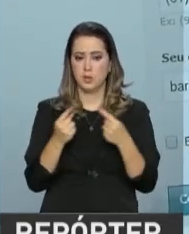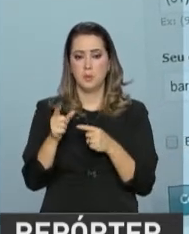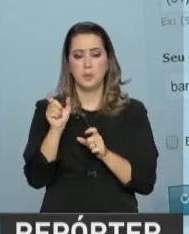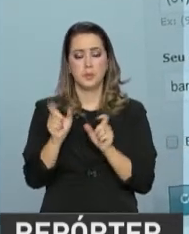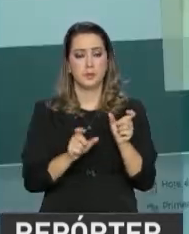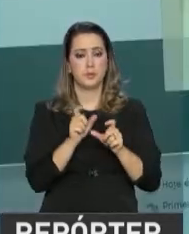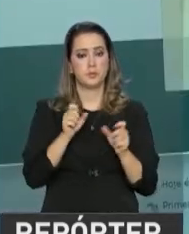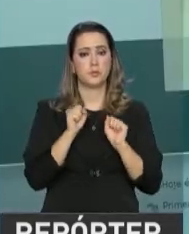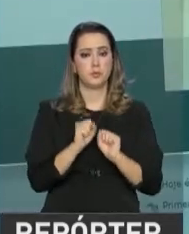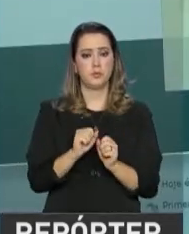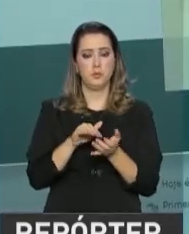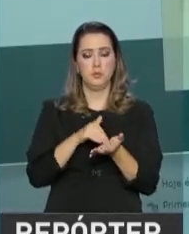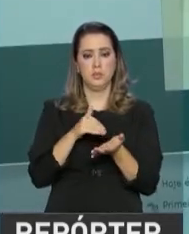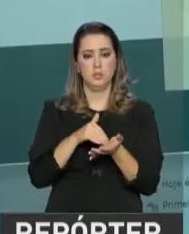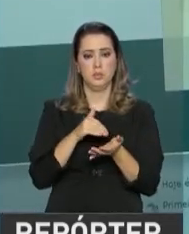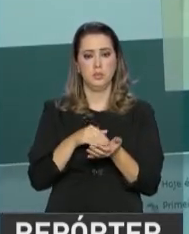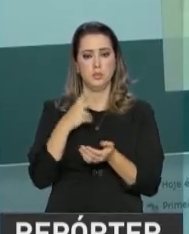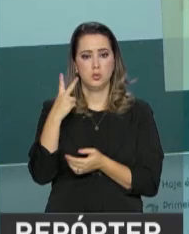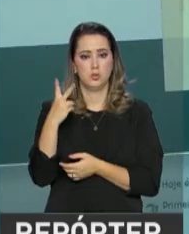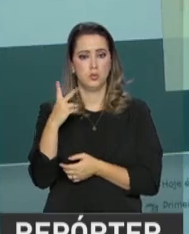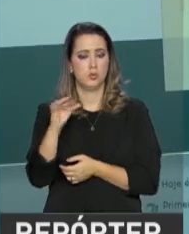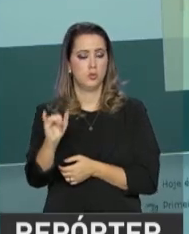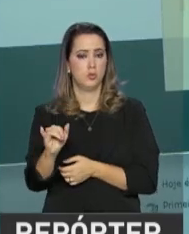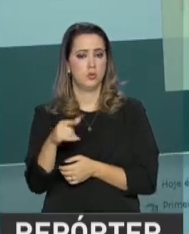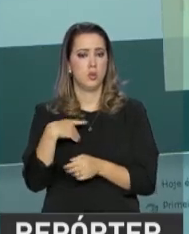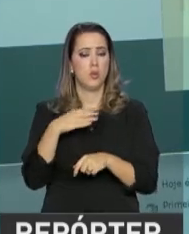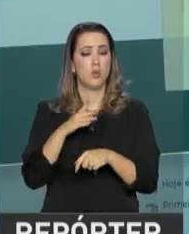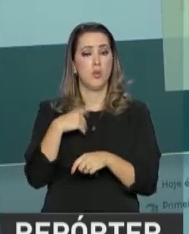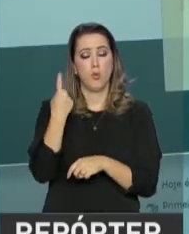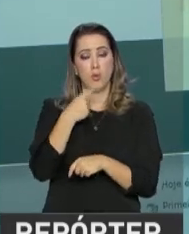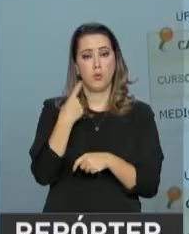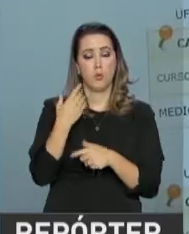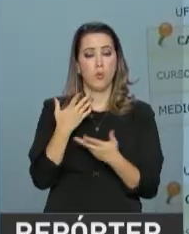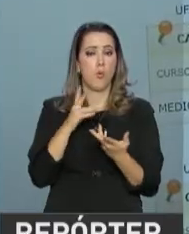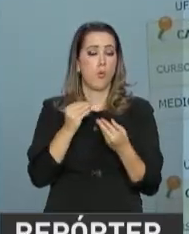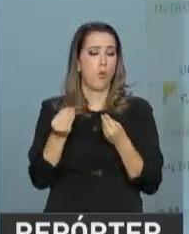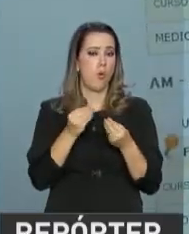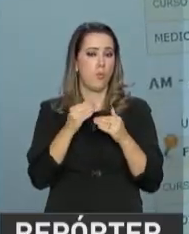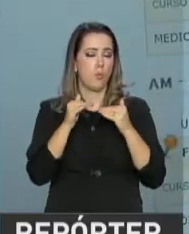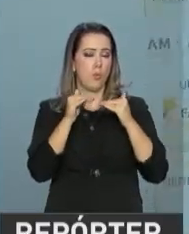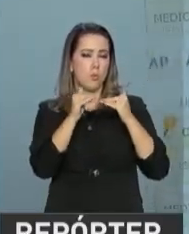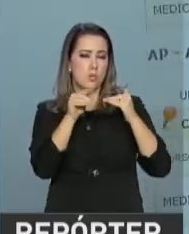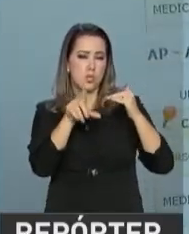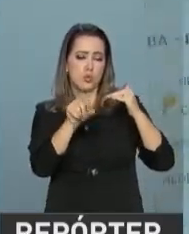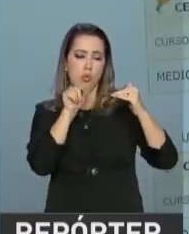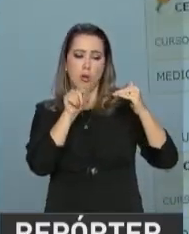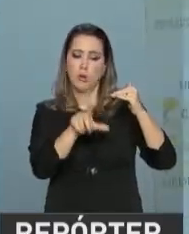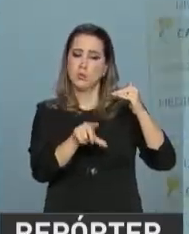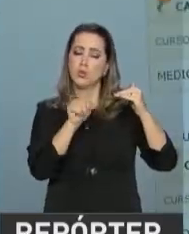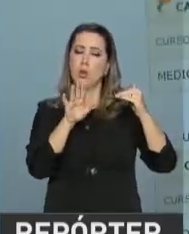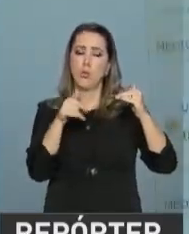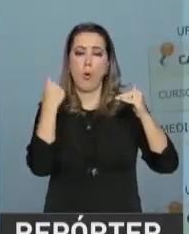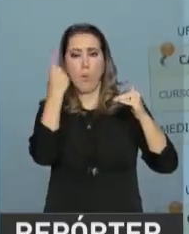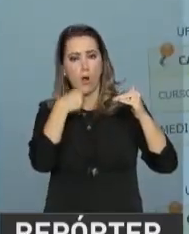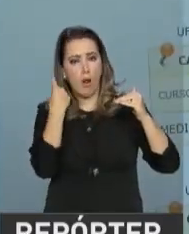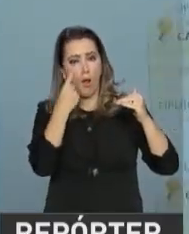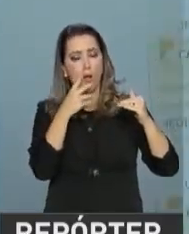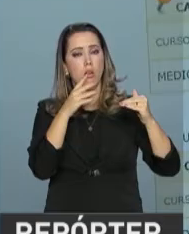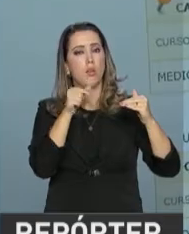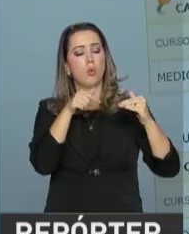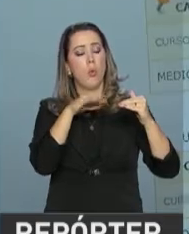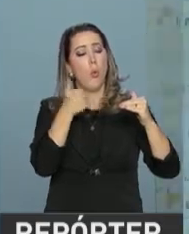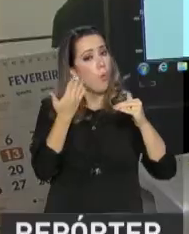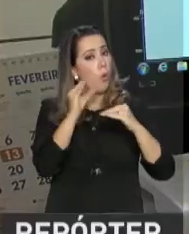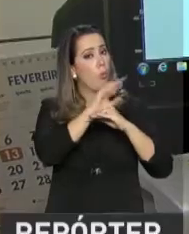poderá se inscrever em até duas vagas especificando a ordem de preferência e o turno no qual pretende estudar tudo só